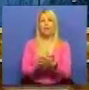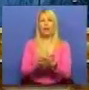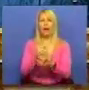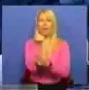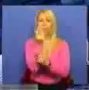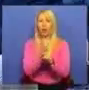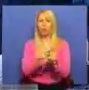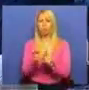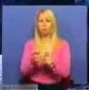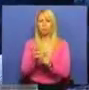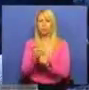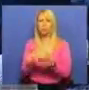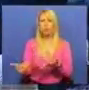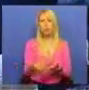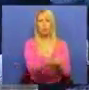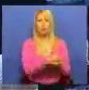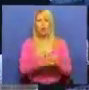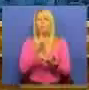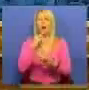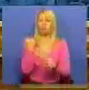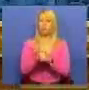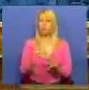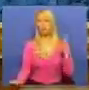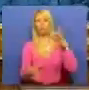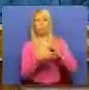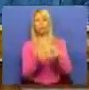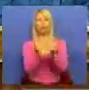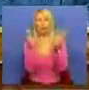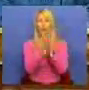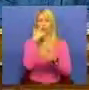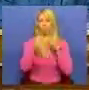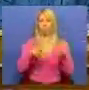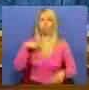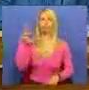serviço de todos os contribuintes portugueses.